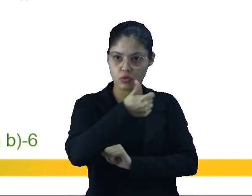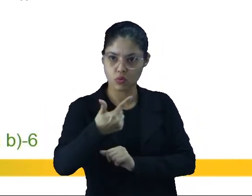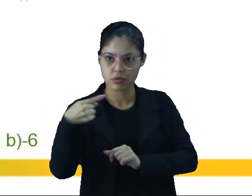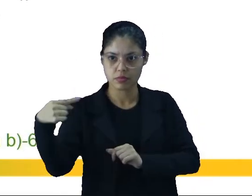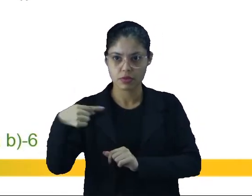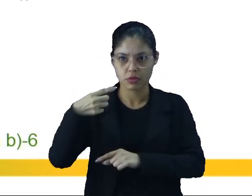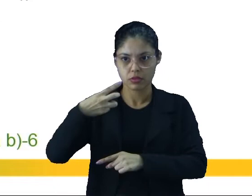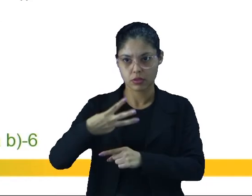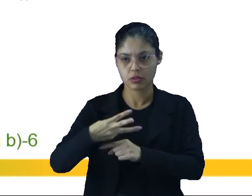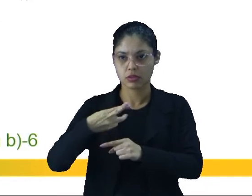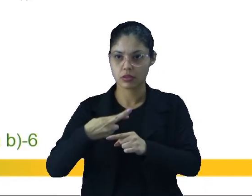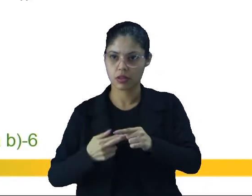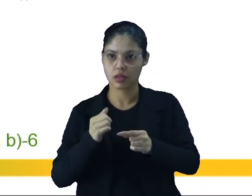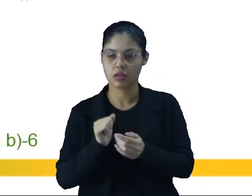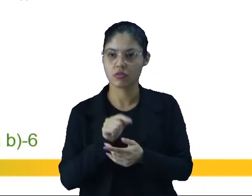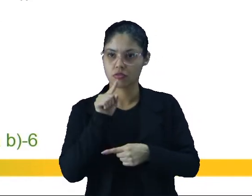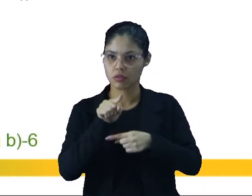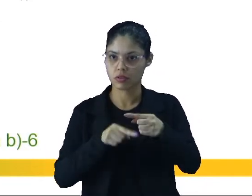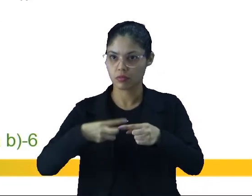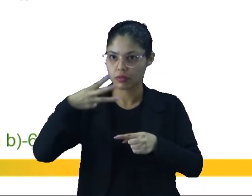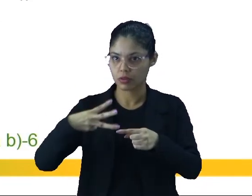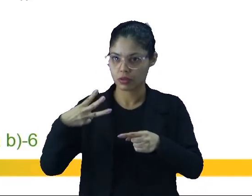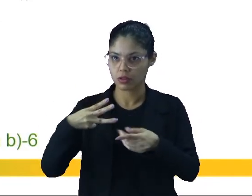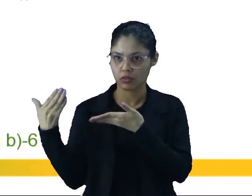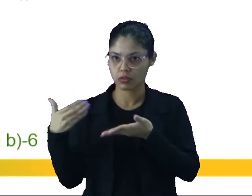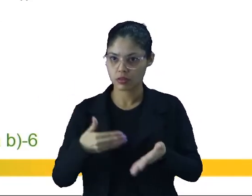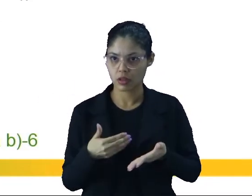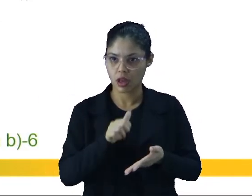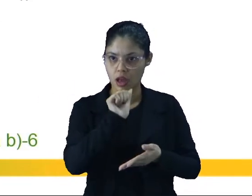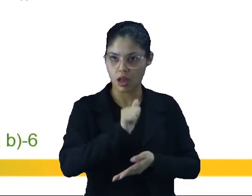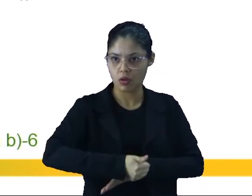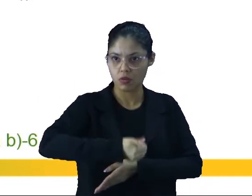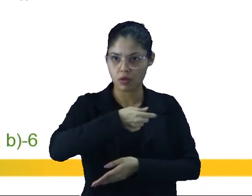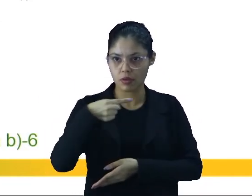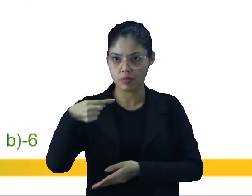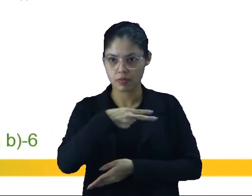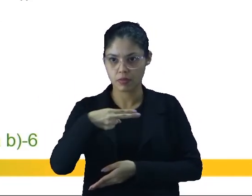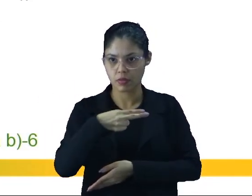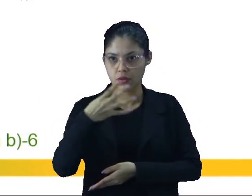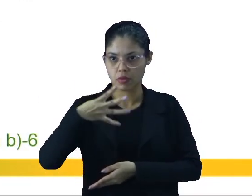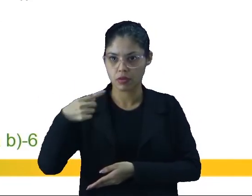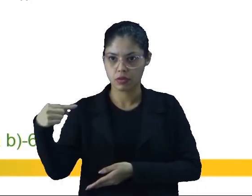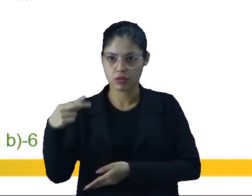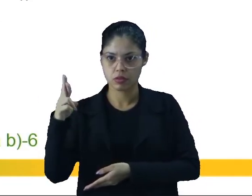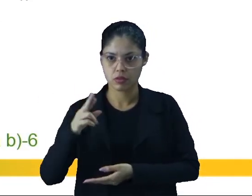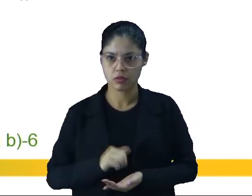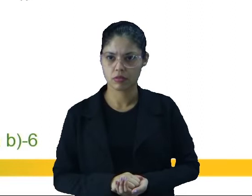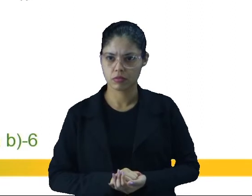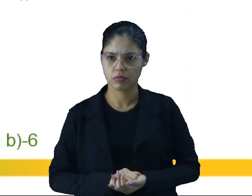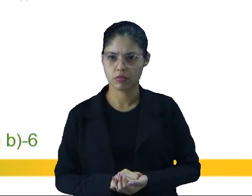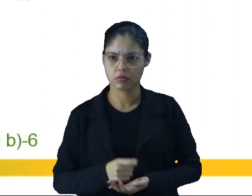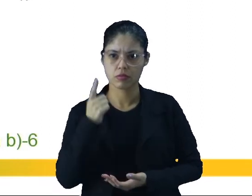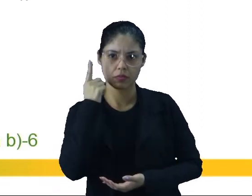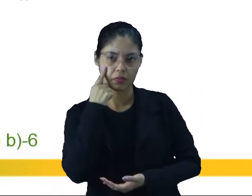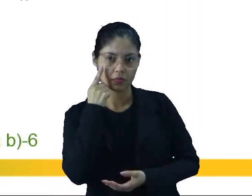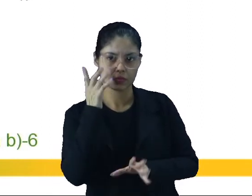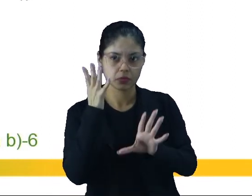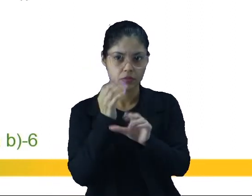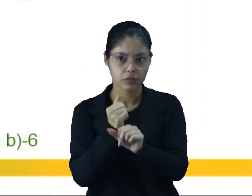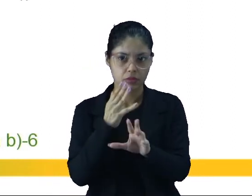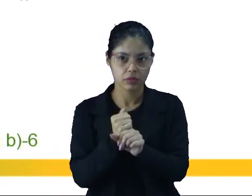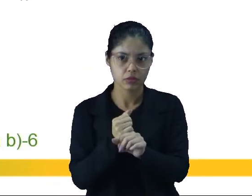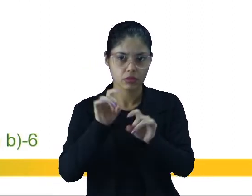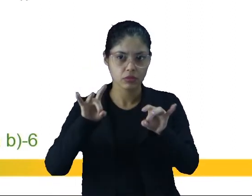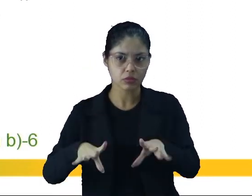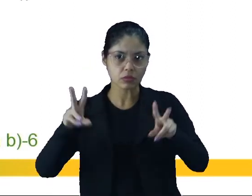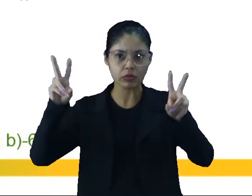3R sobre 3. Se eu dividir ambos por 3, eu vou chegar que o A1 é 4 menos R. Agora vamos pegar a soma dos